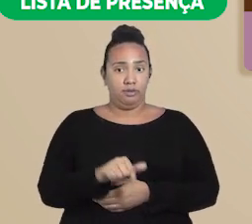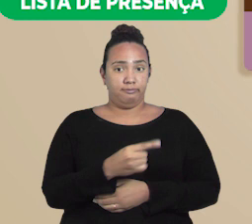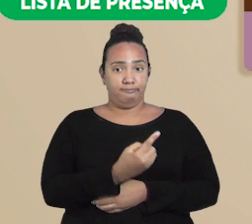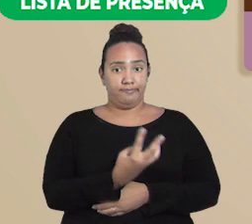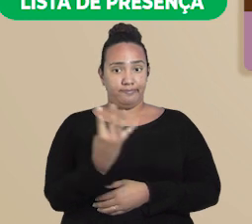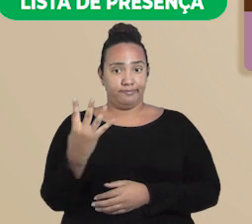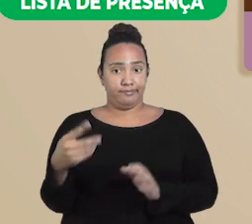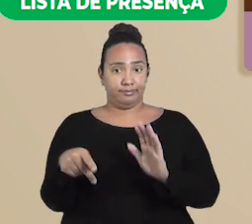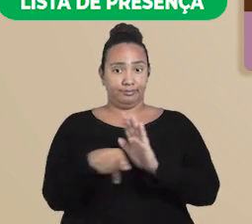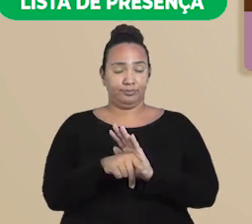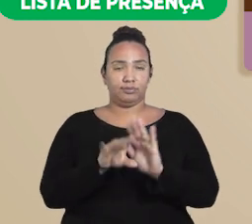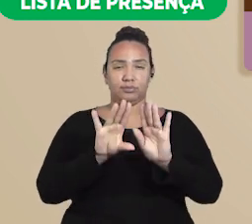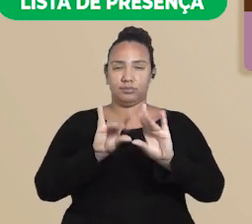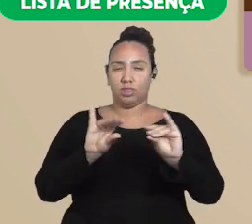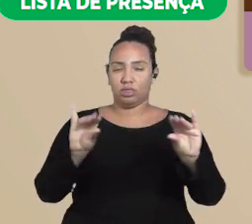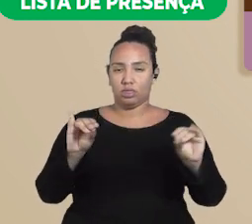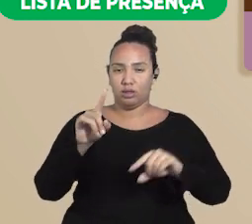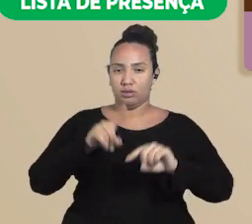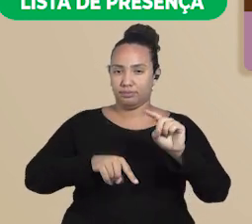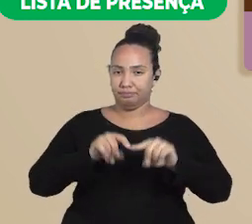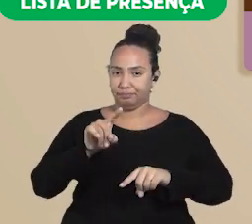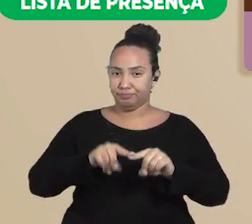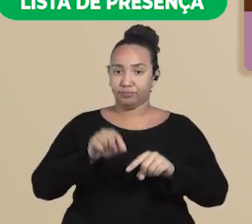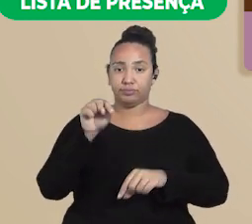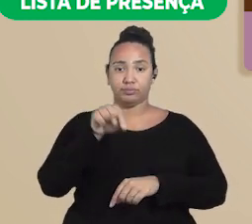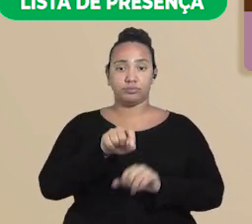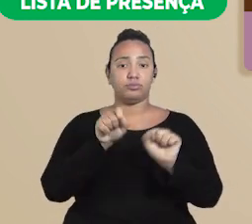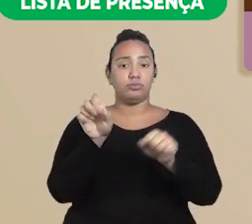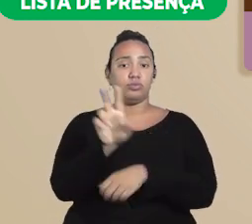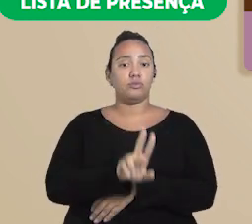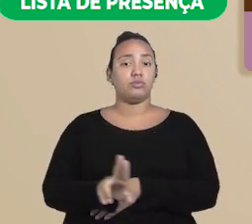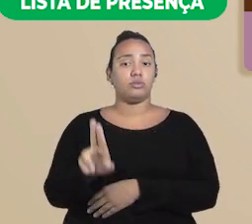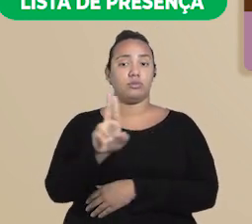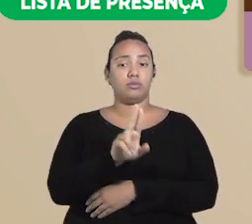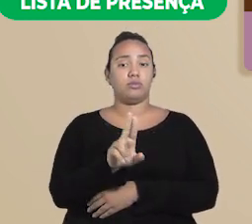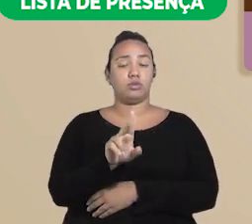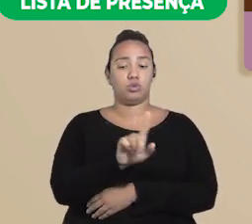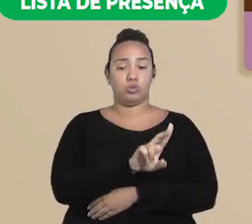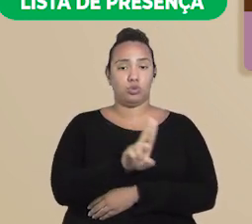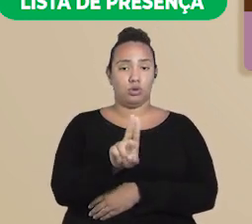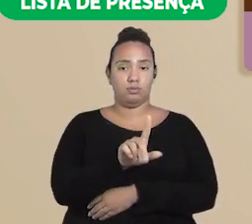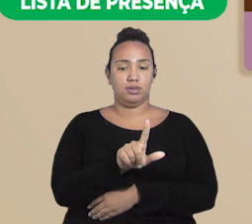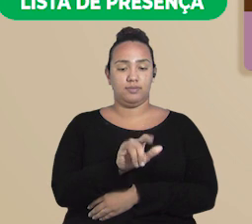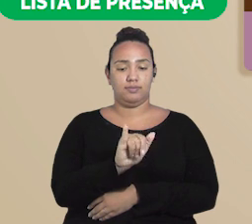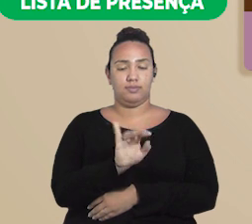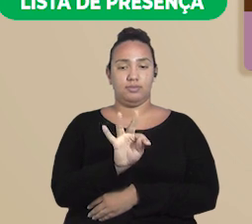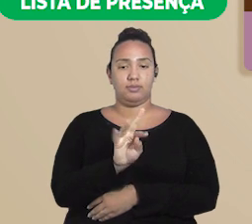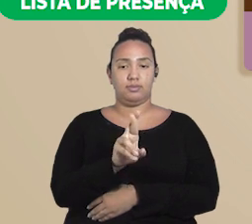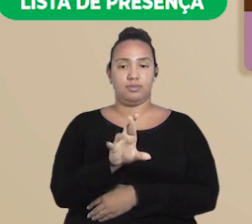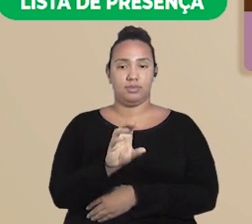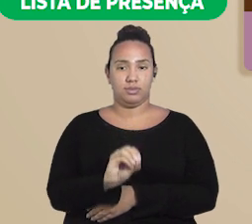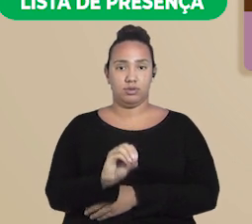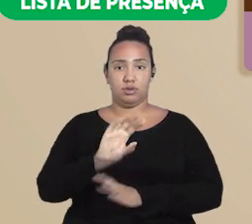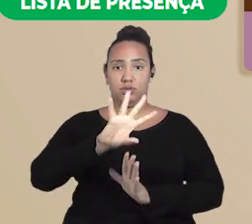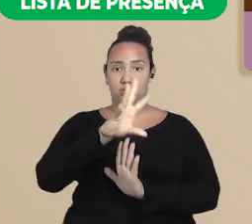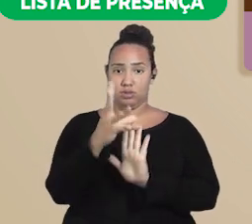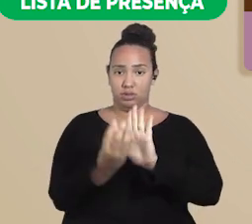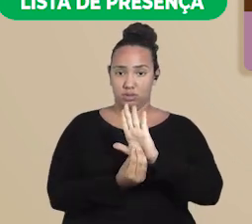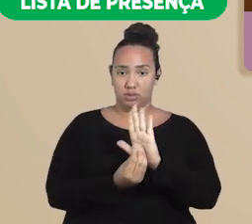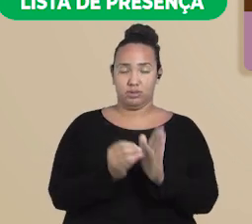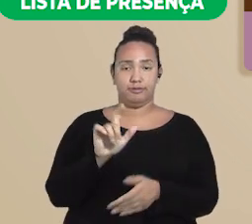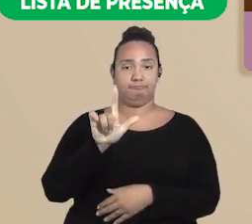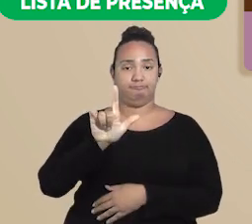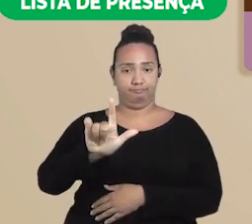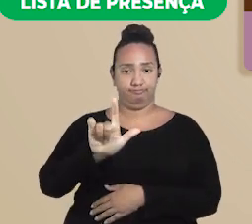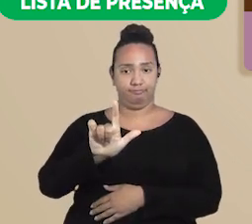expressar medida de quantidade de um líquido de um recipiente, podemos usar a unidade chamada litro. E o